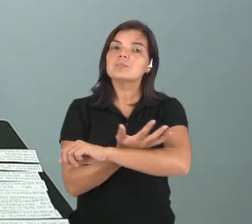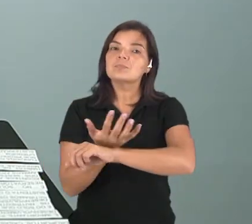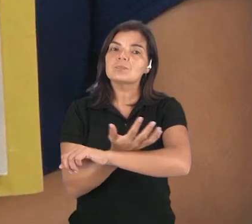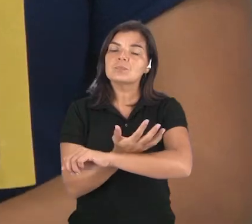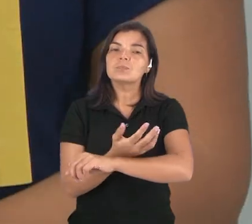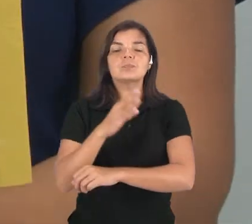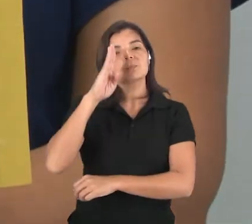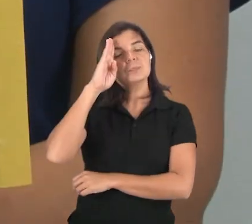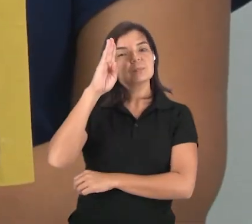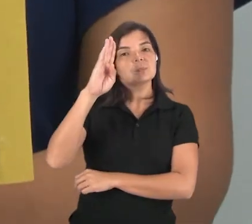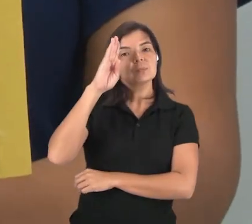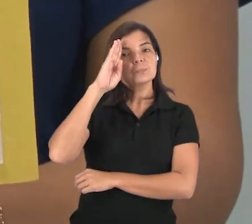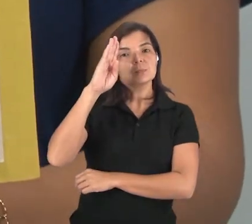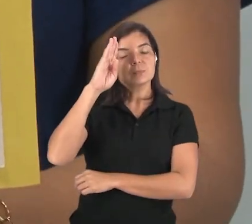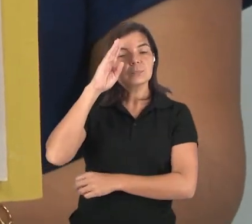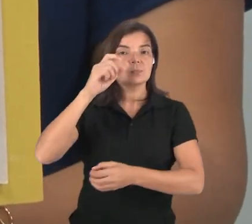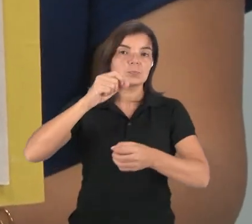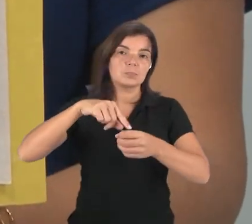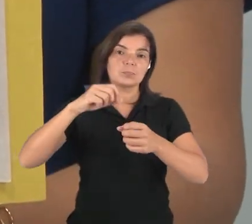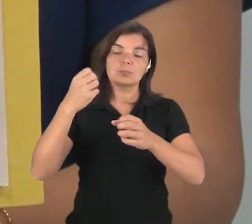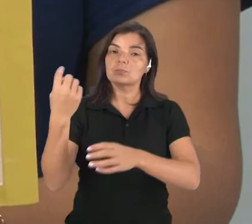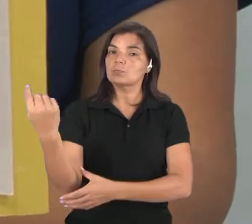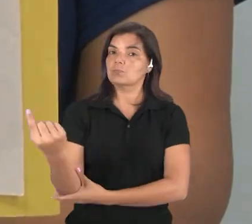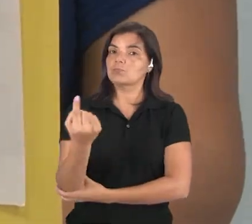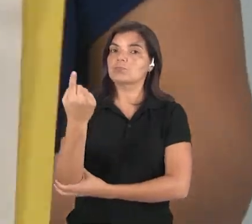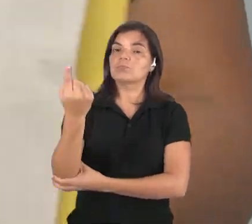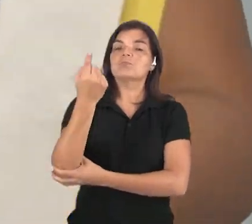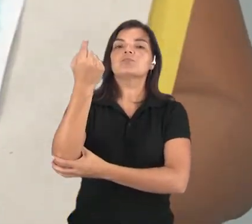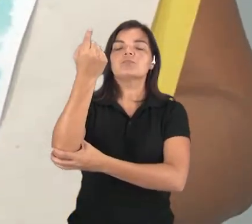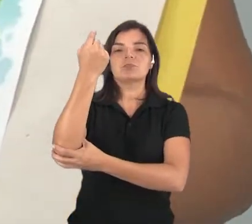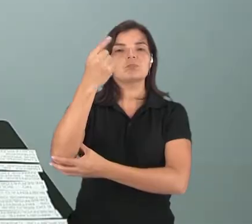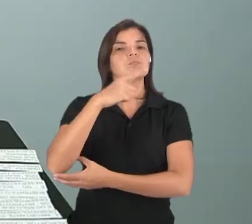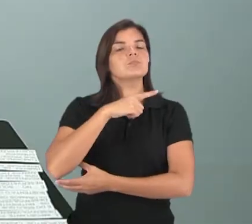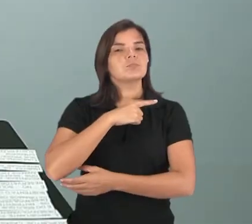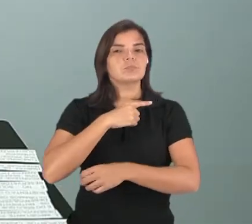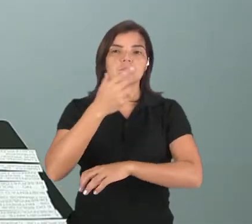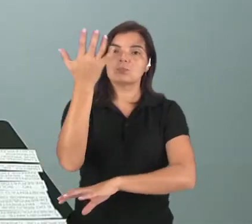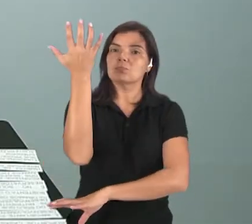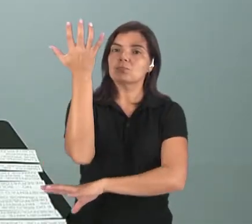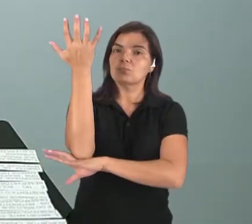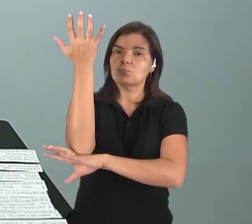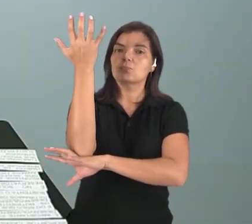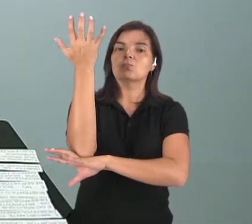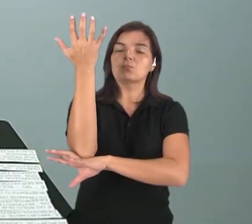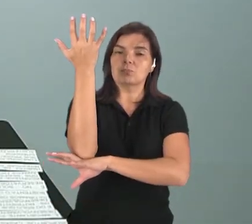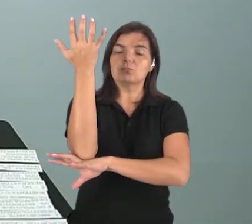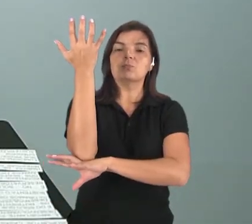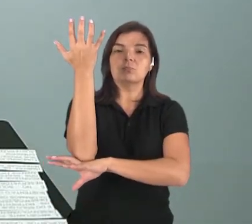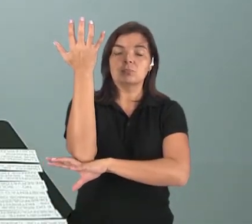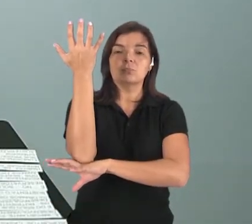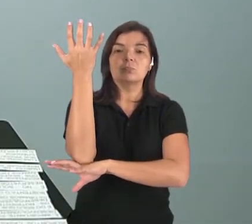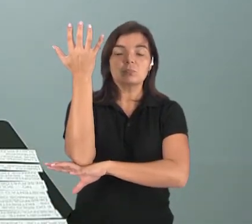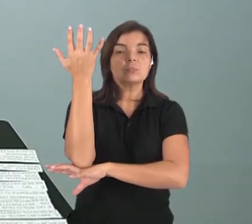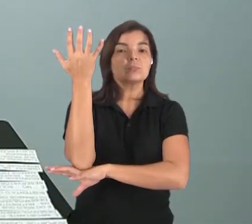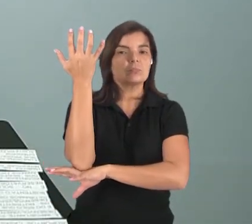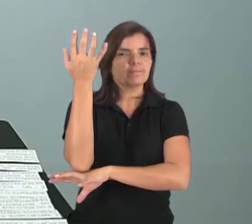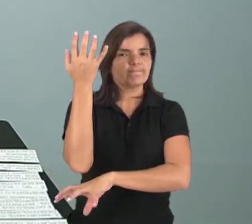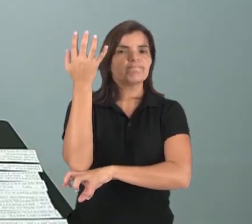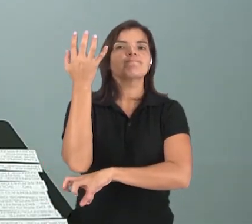né? Principalmente plantas maiores, né, que têm suas raízes, tá? Elas vão